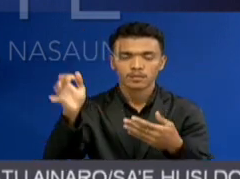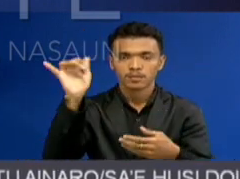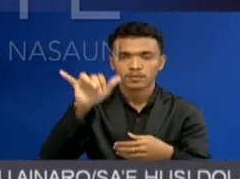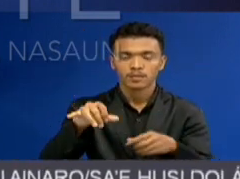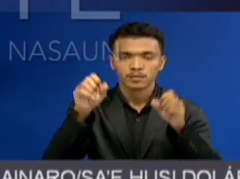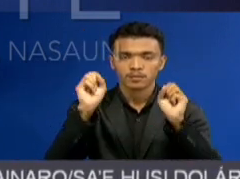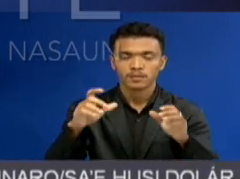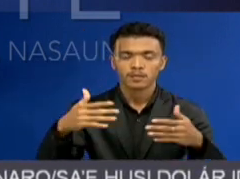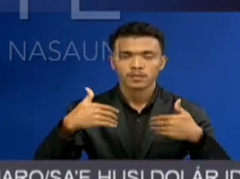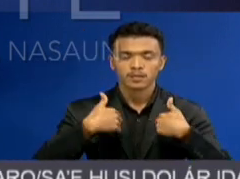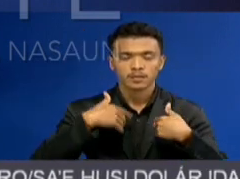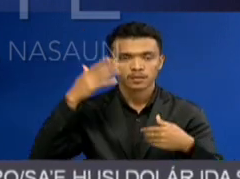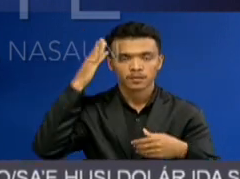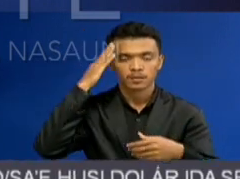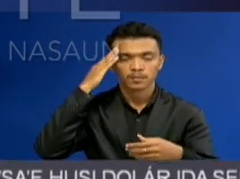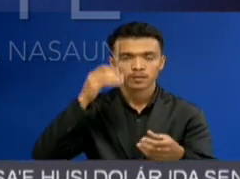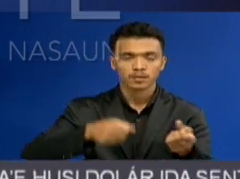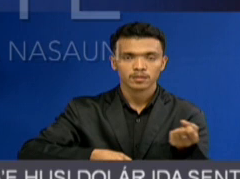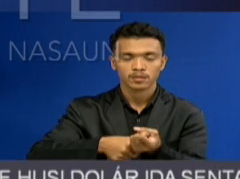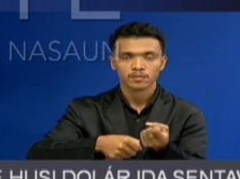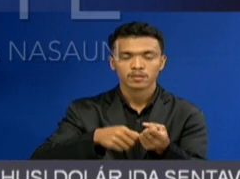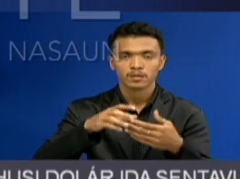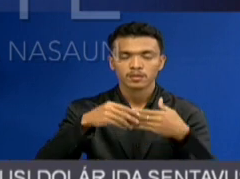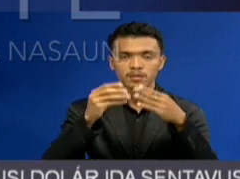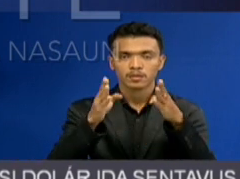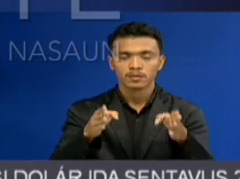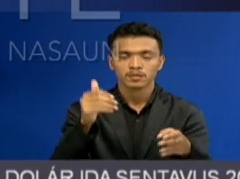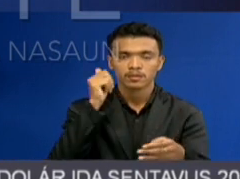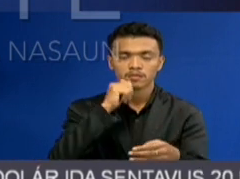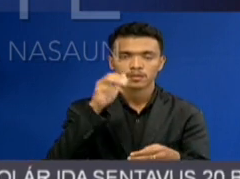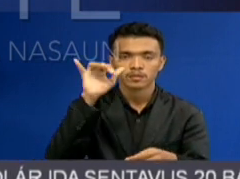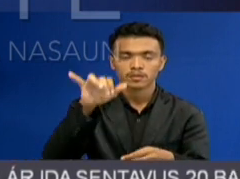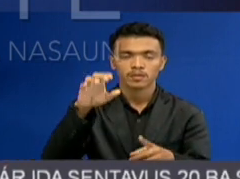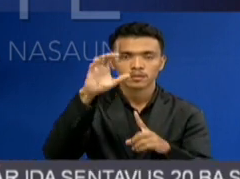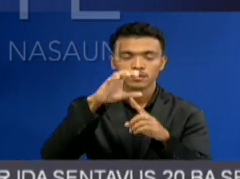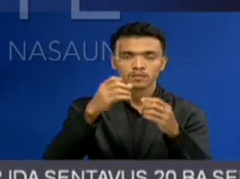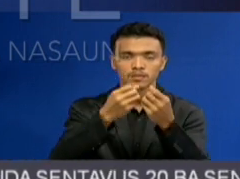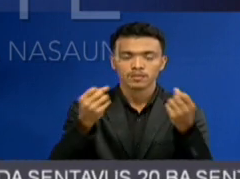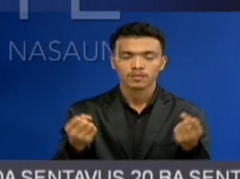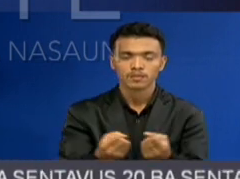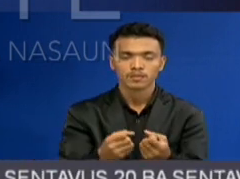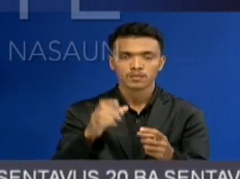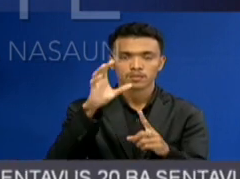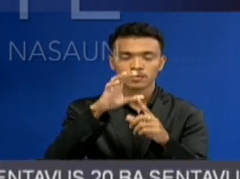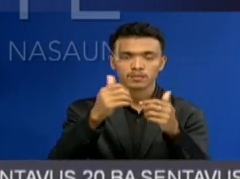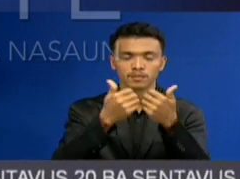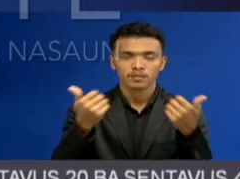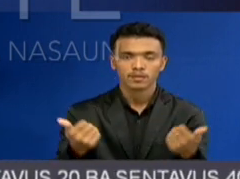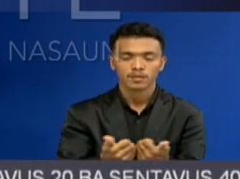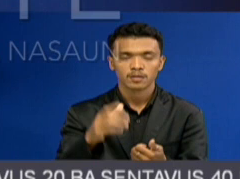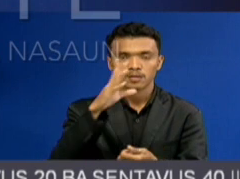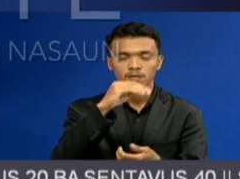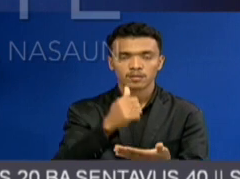iha kunyesementu, liu ha forsa ba lideransa feto sira iha sefisuku feto, Sefi aldeia feto no delegada